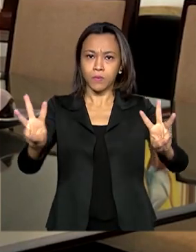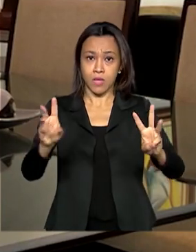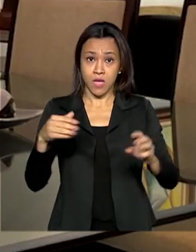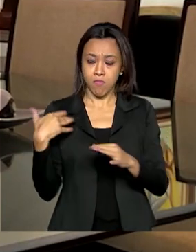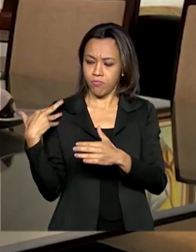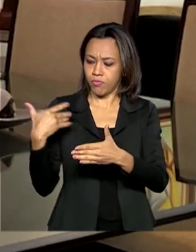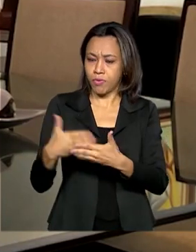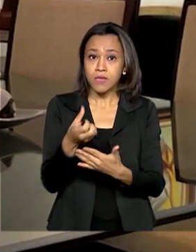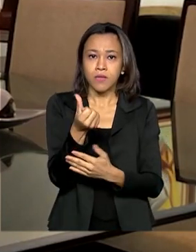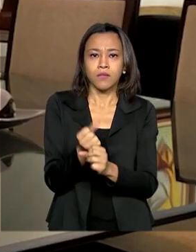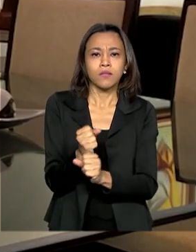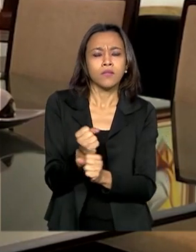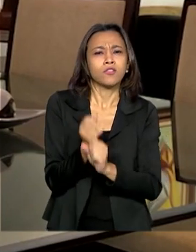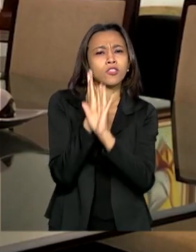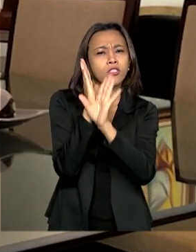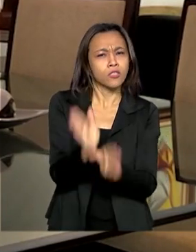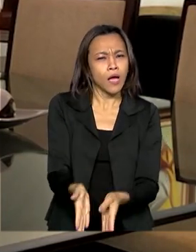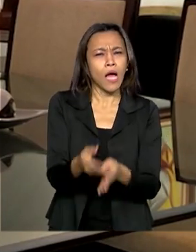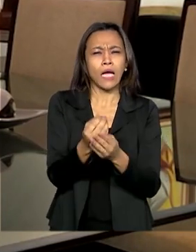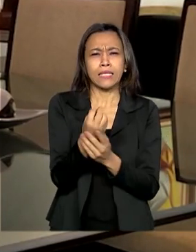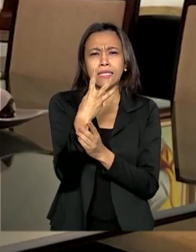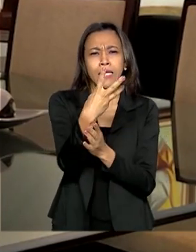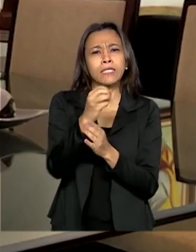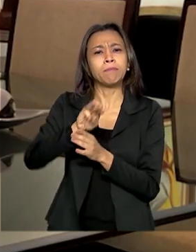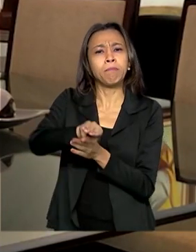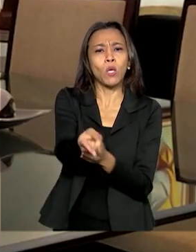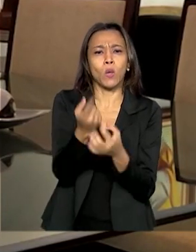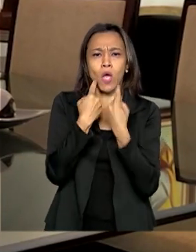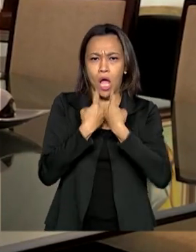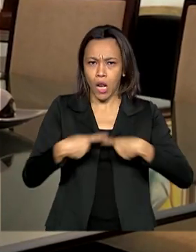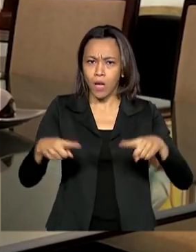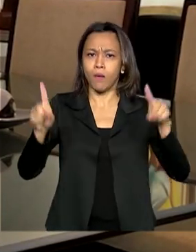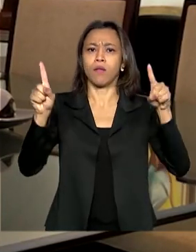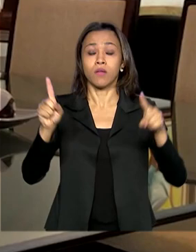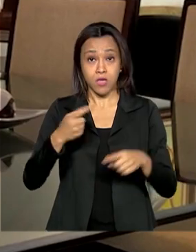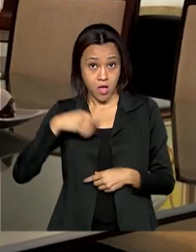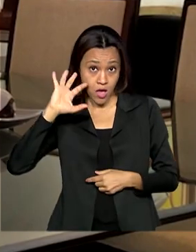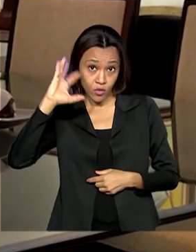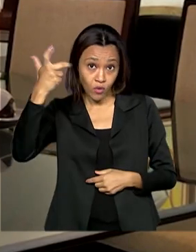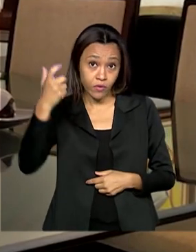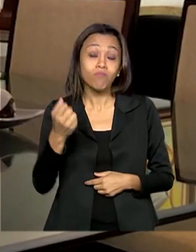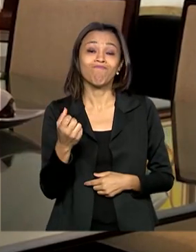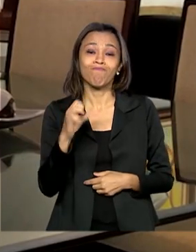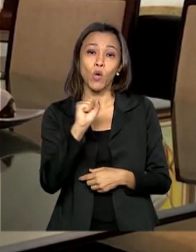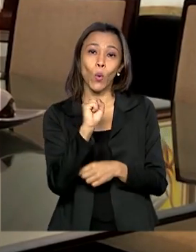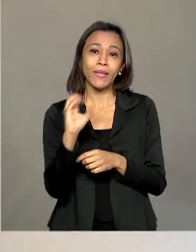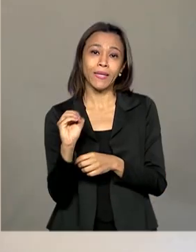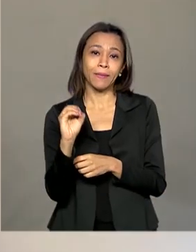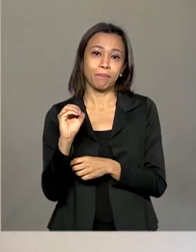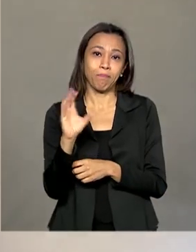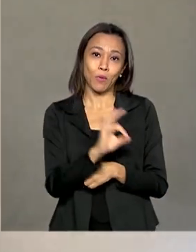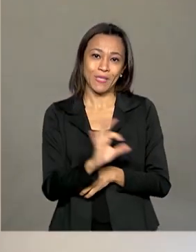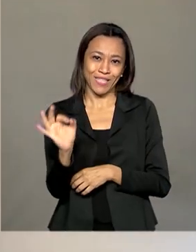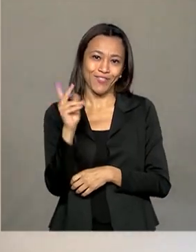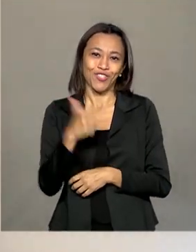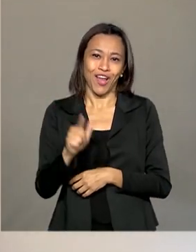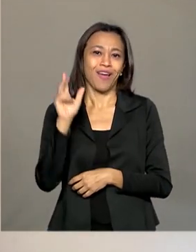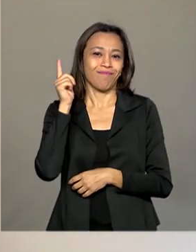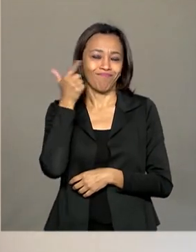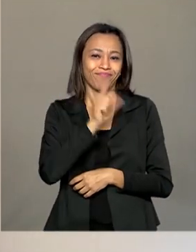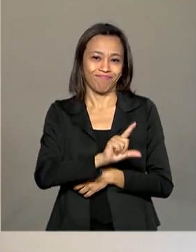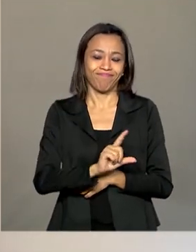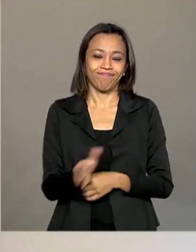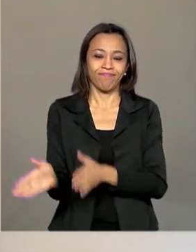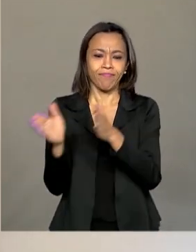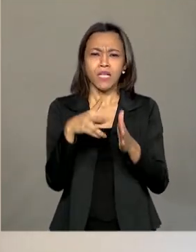recebeu mais de 3 milhões de reclamações, com o índice de resolução em torno de 80%. Você pode fazer da